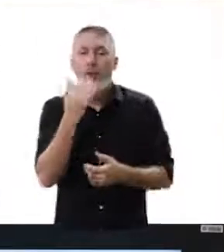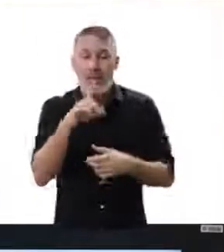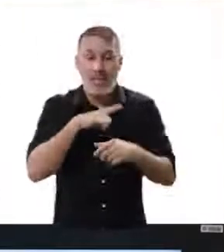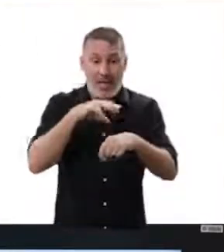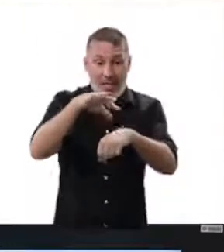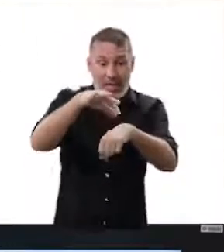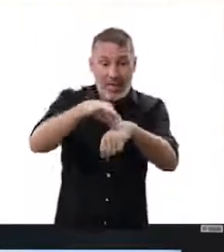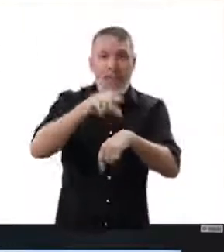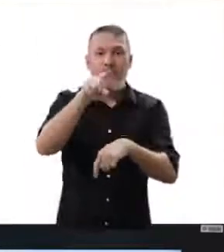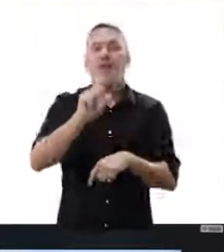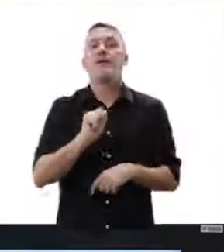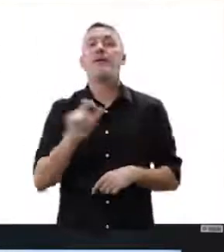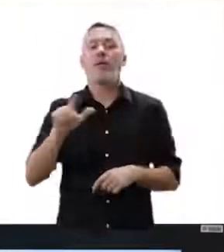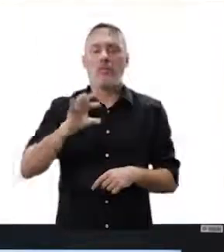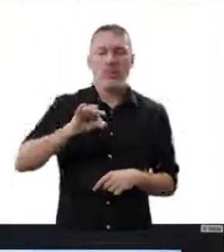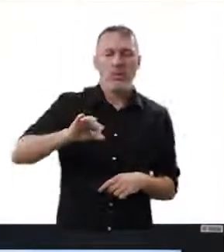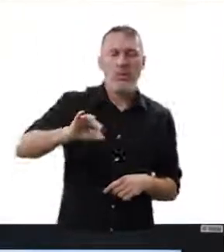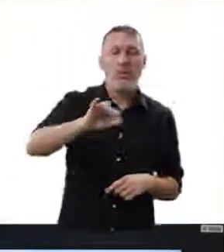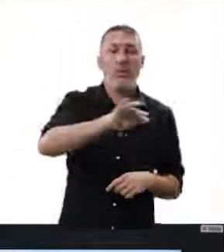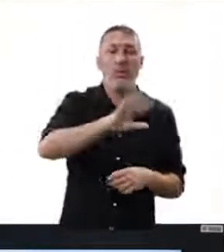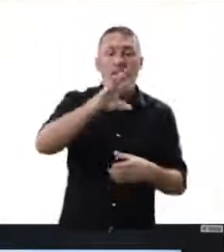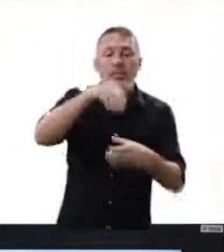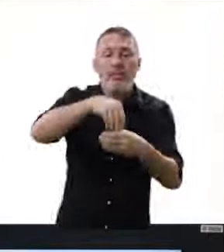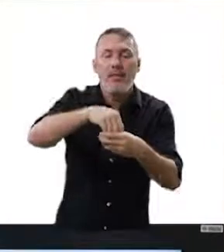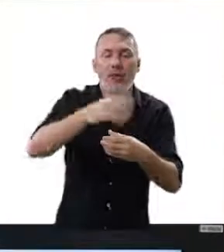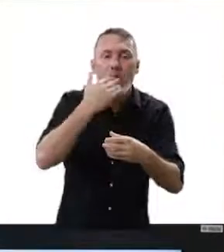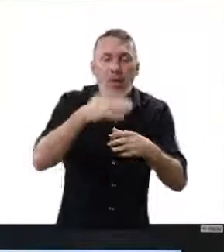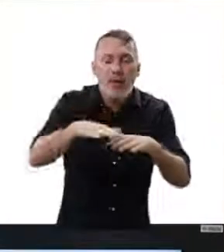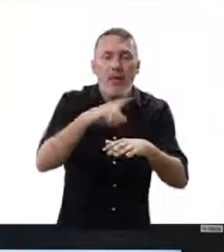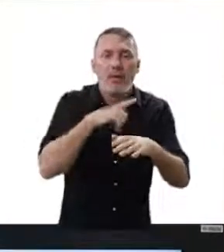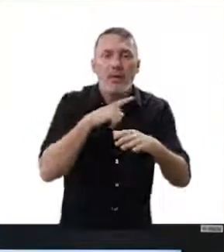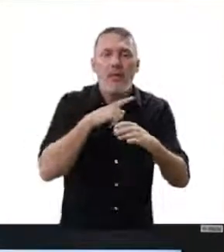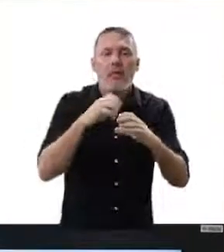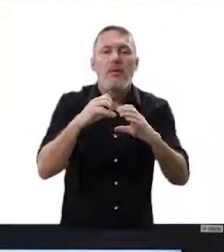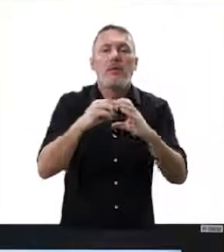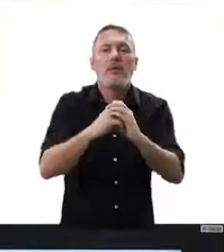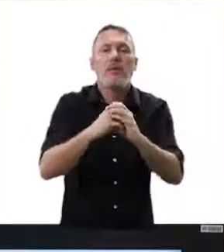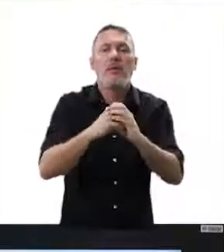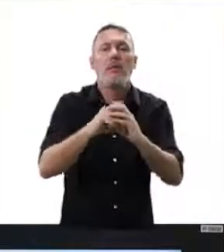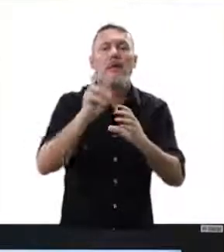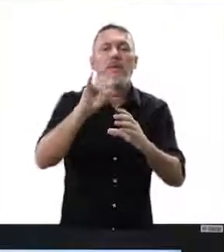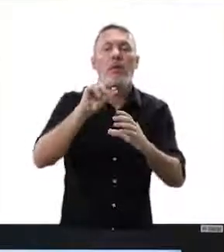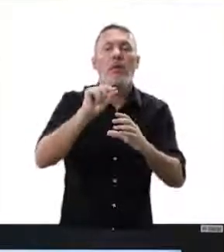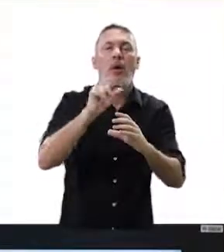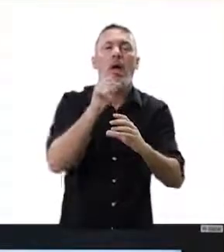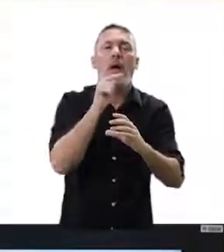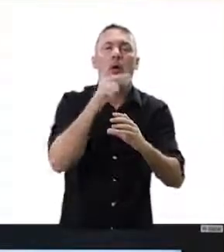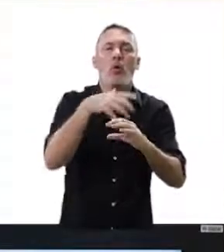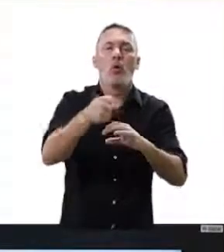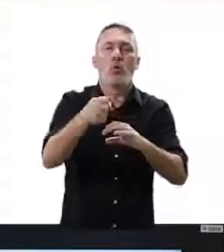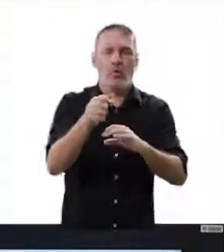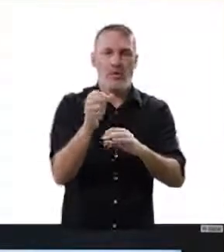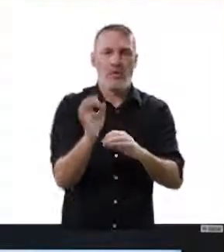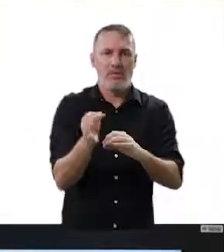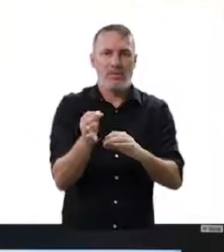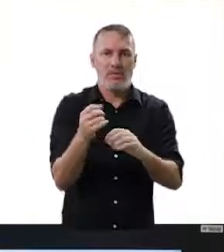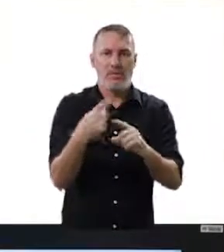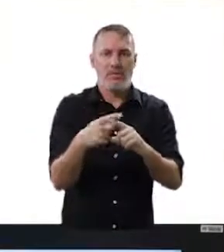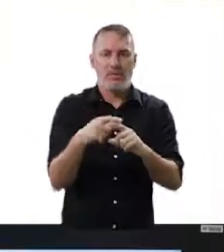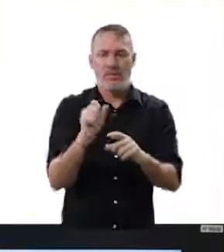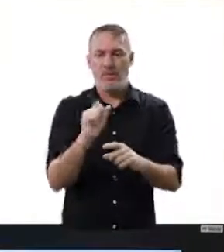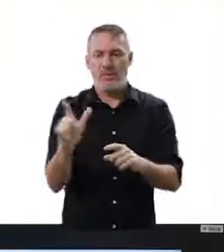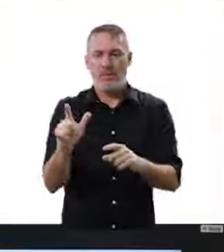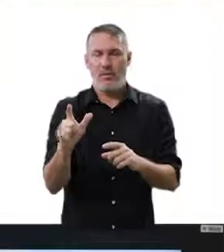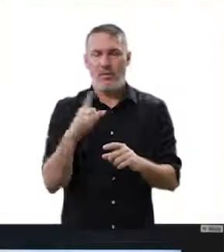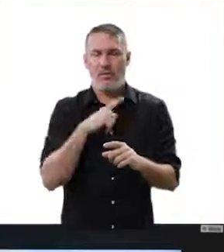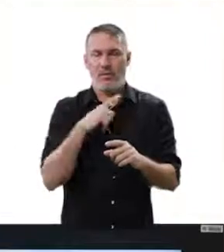sal nessa carne, a tendência da célula é fazer o quê? Perder água para o meio, porque a gente está tornando